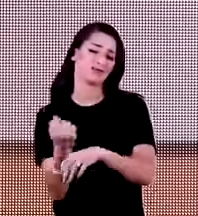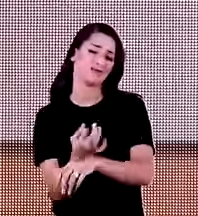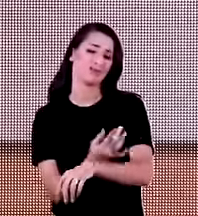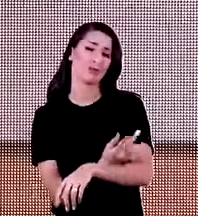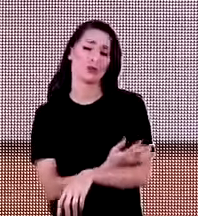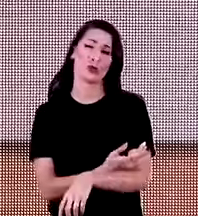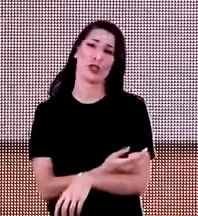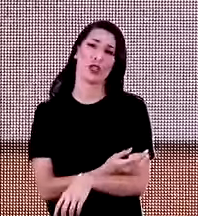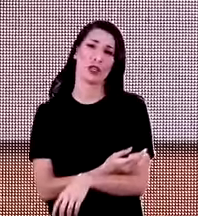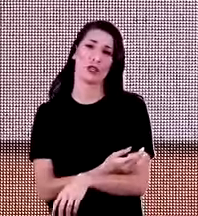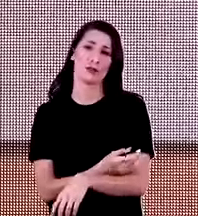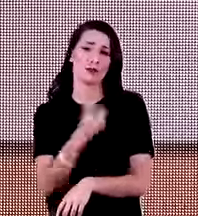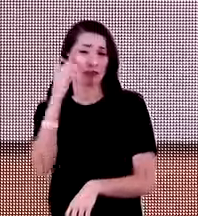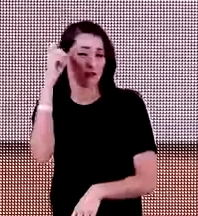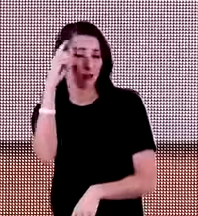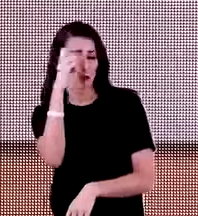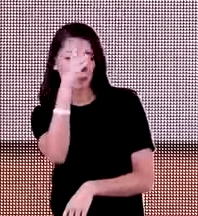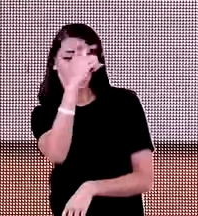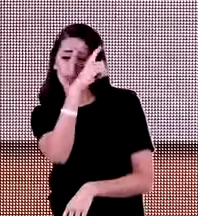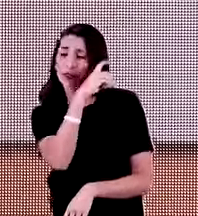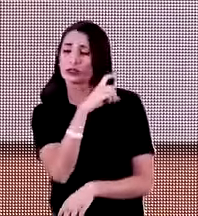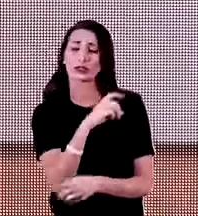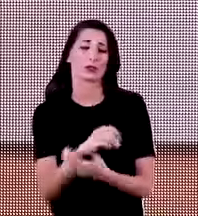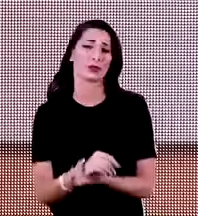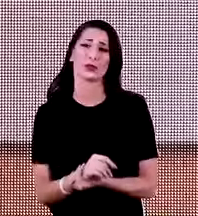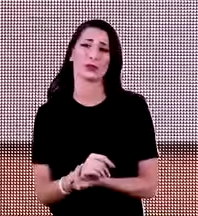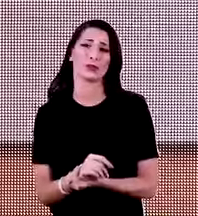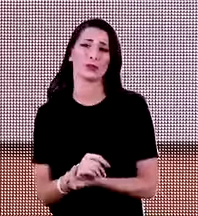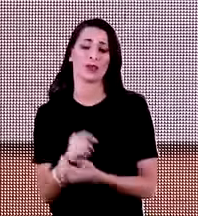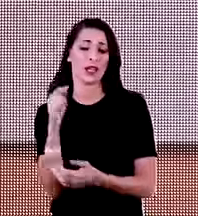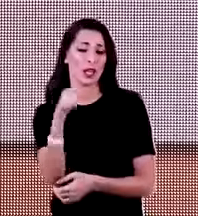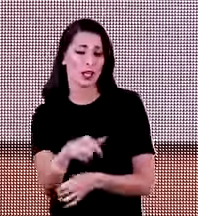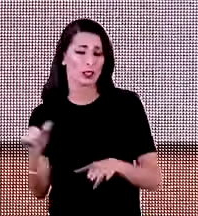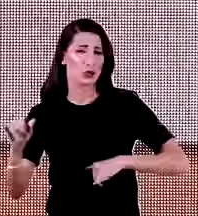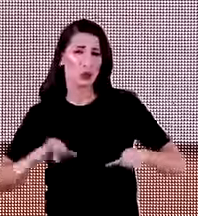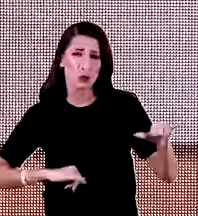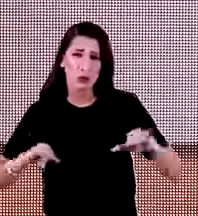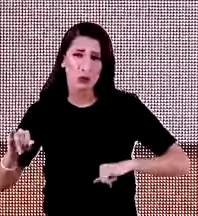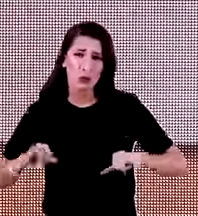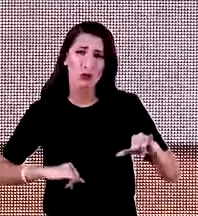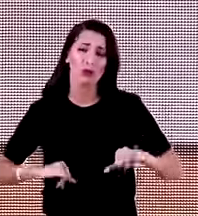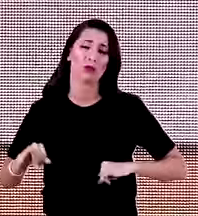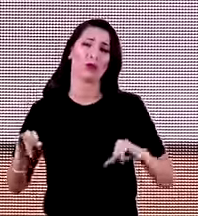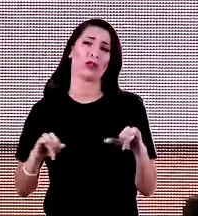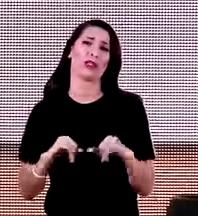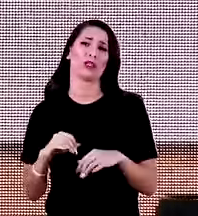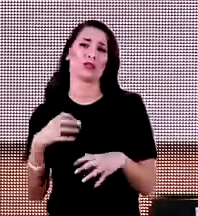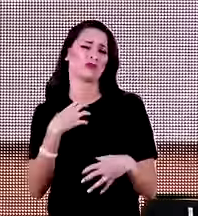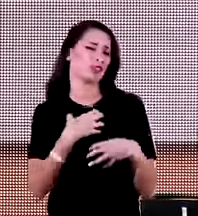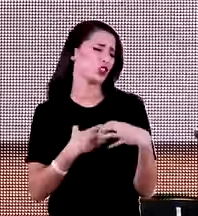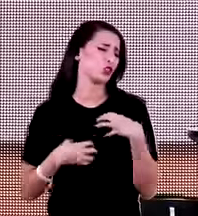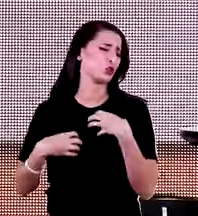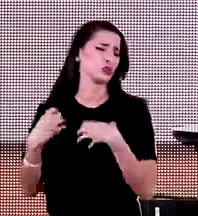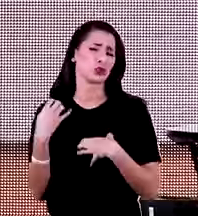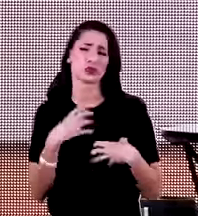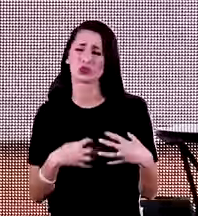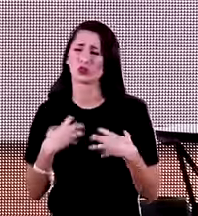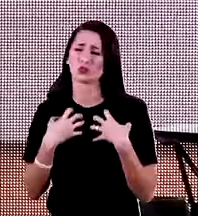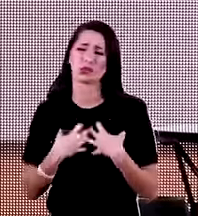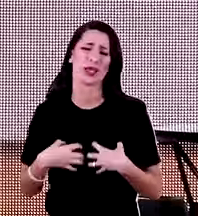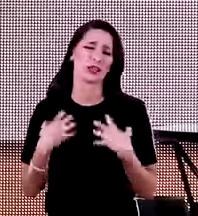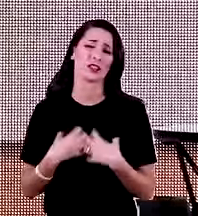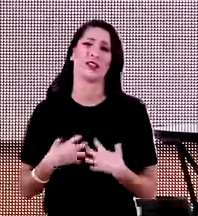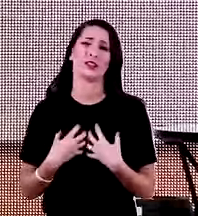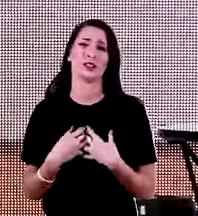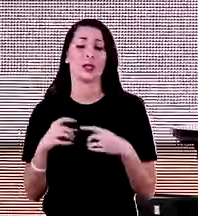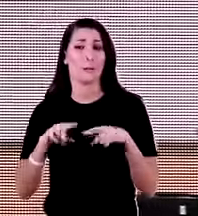a situação de Noemi. Noemi estava sofrendo, estava angustiada, estava desesperada. Mas,